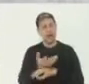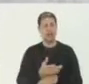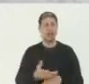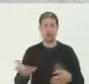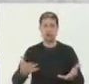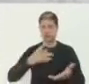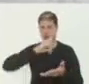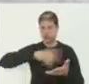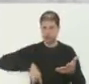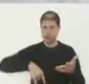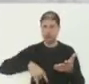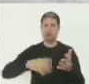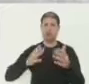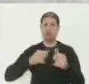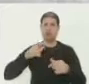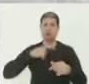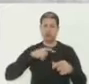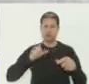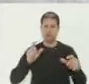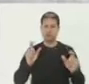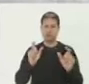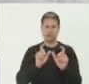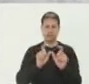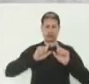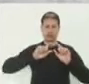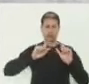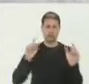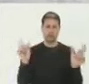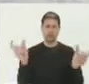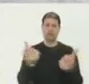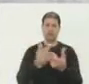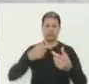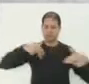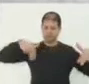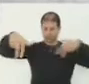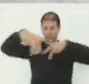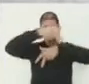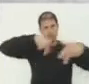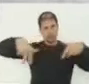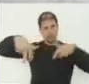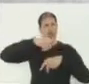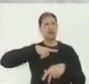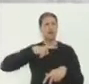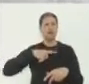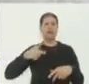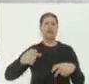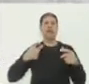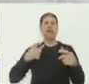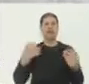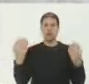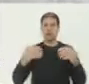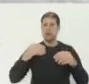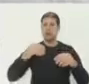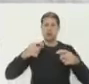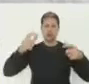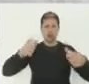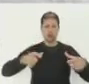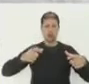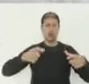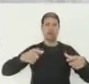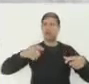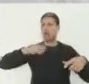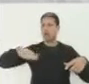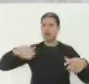pedindo a pista de caminhada é que pai esse local tá é construir o campo para essas crianças jogar o futebol